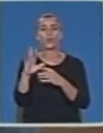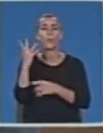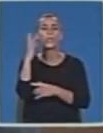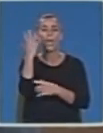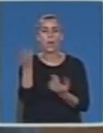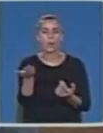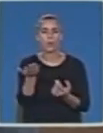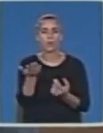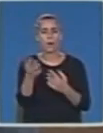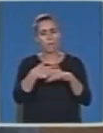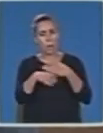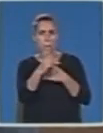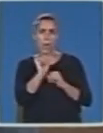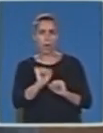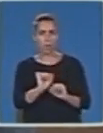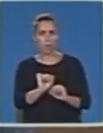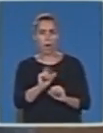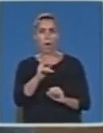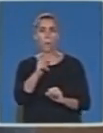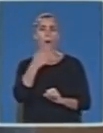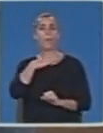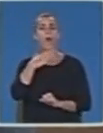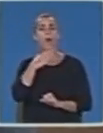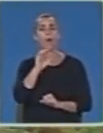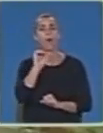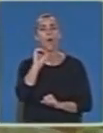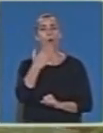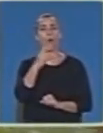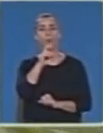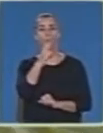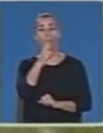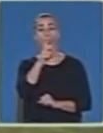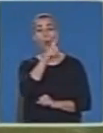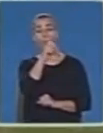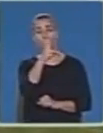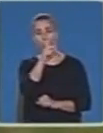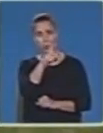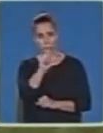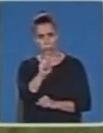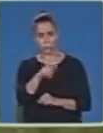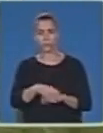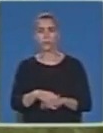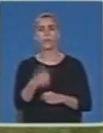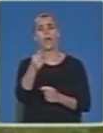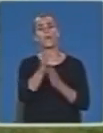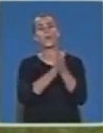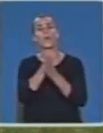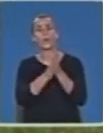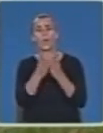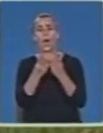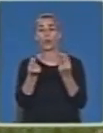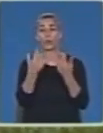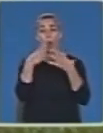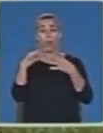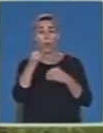de criptoméria, não, de pau branco ou de urze. Segundo Filipe Gomes, é preciso preservar e aproveitar os recursos